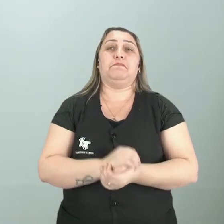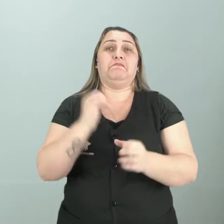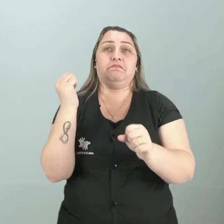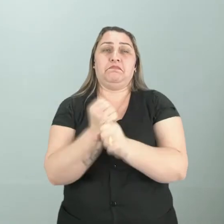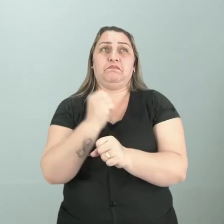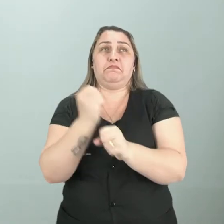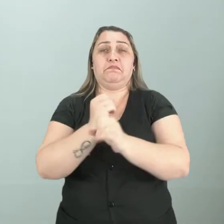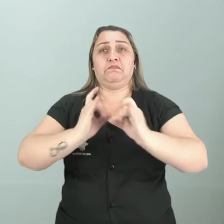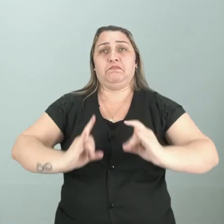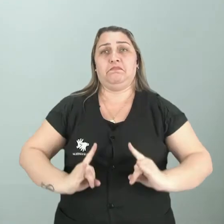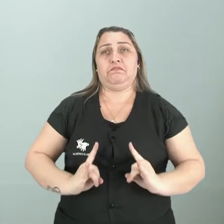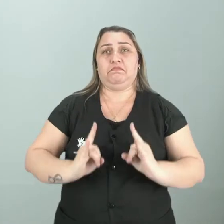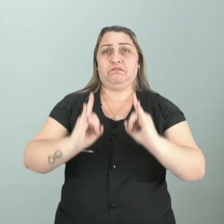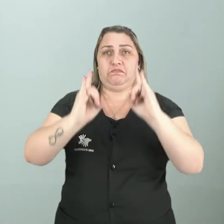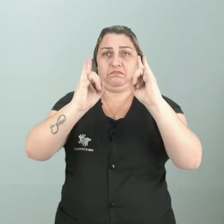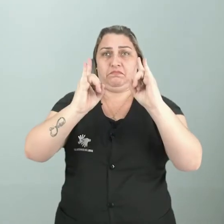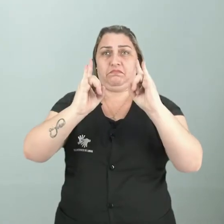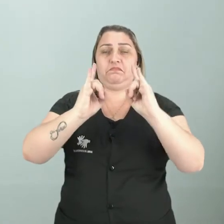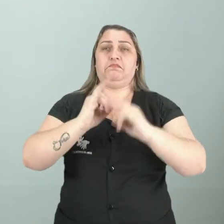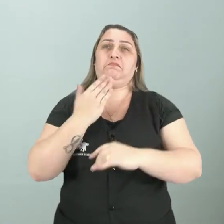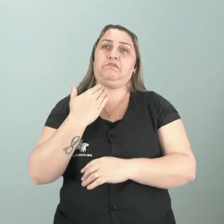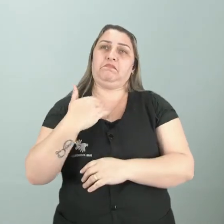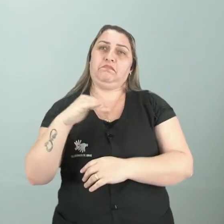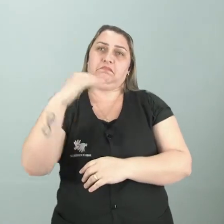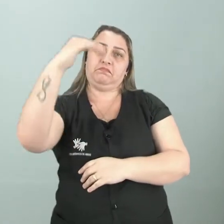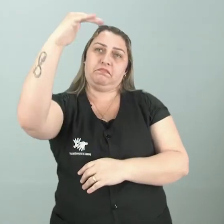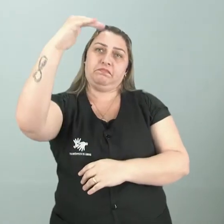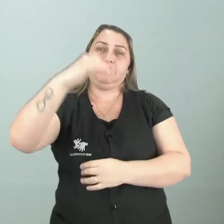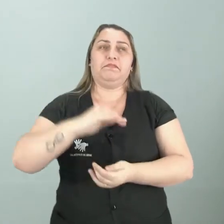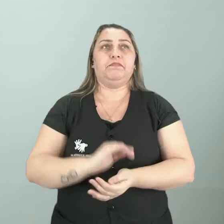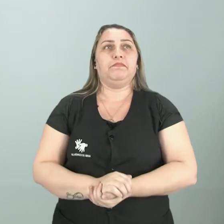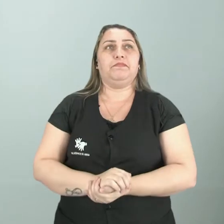Ele constrói prédios,